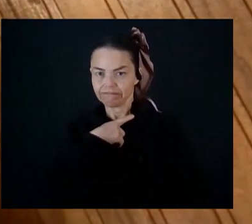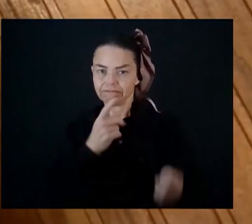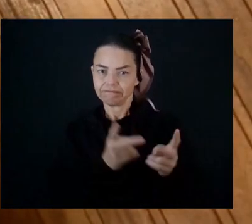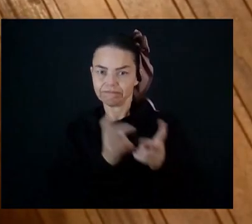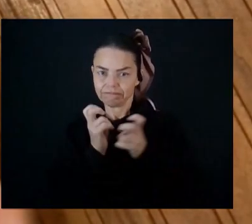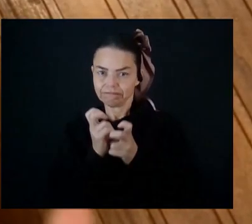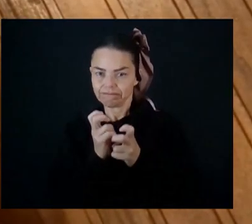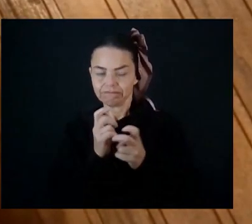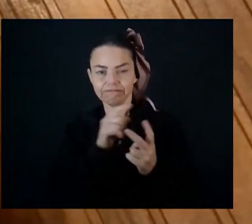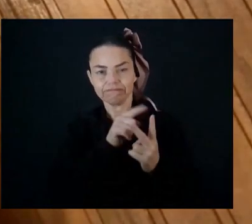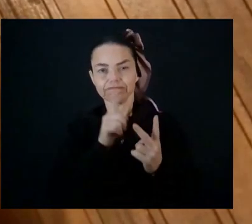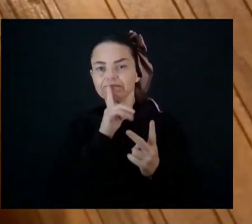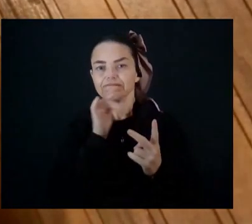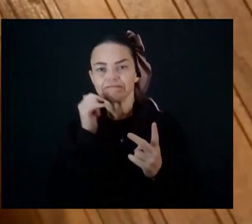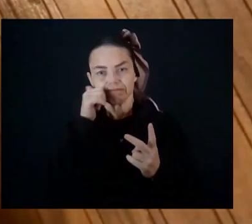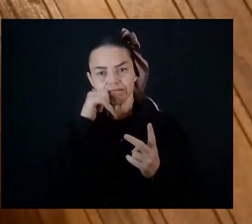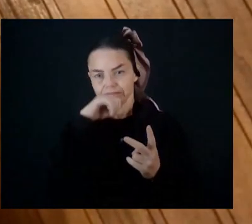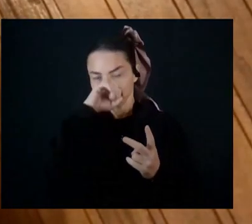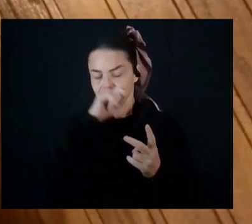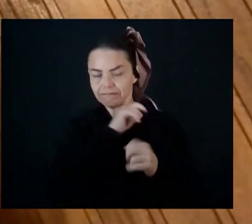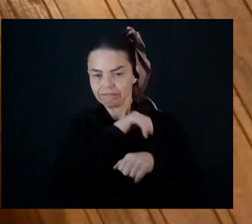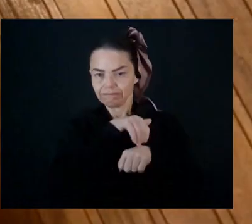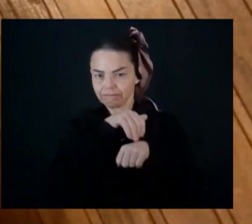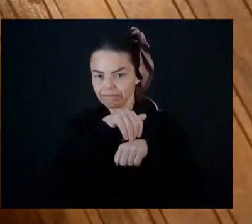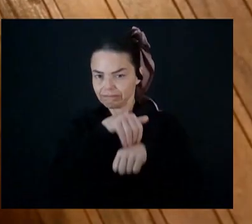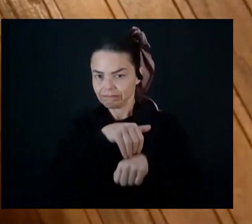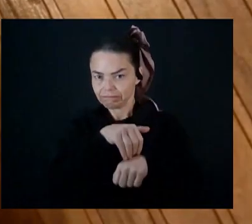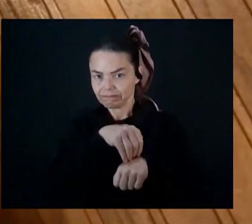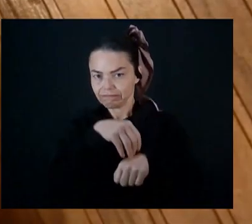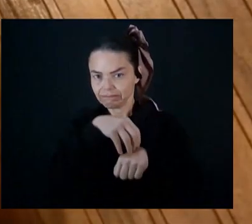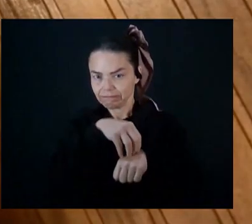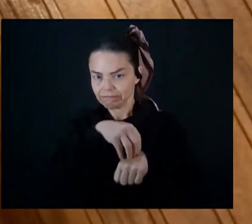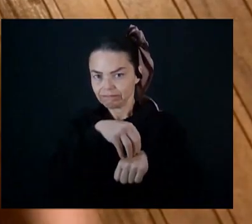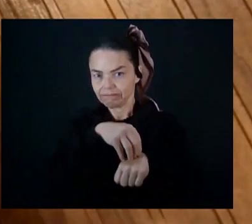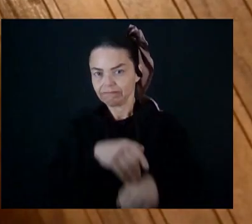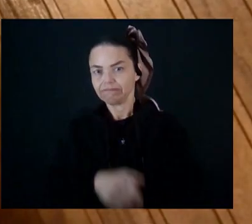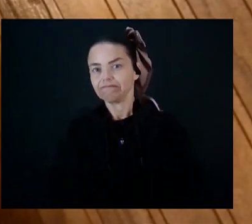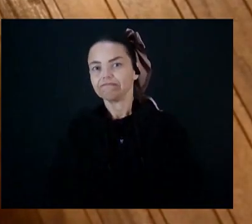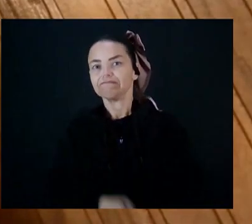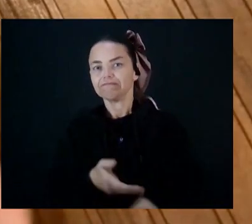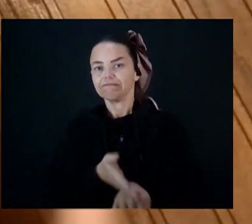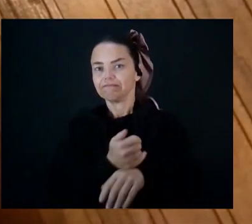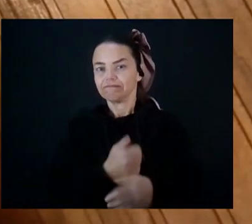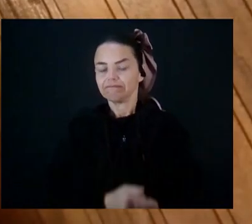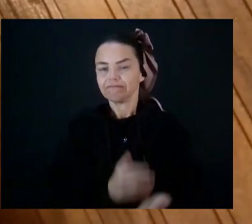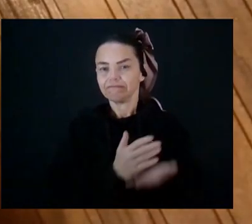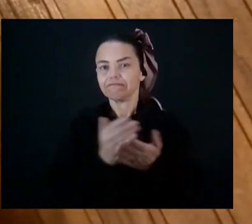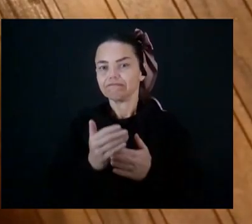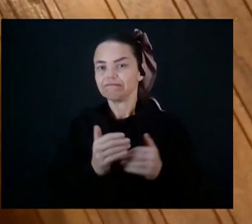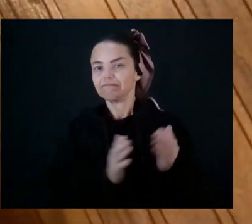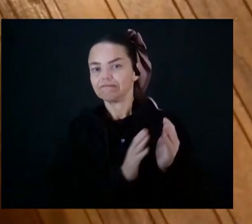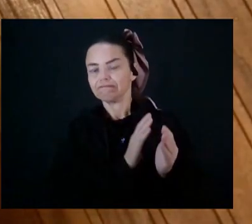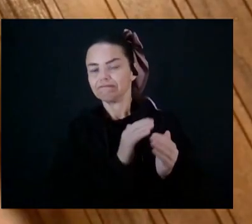pais quanto a essa culpa, a gente precisa, antes de qualquer coisa, iniciar um processo